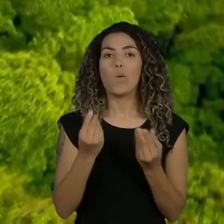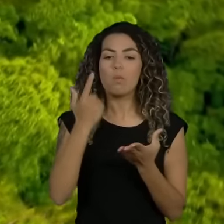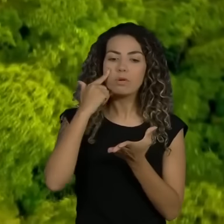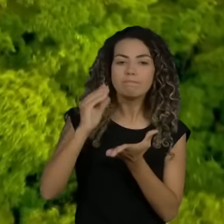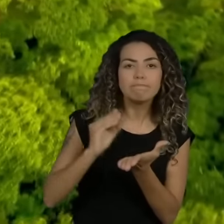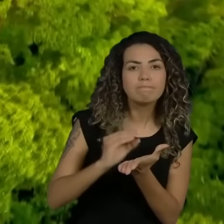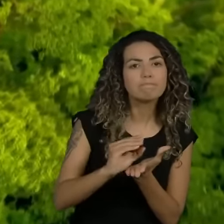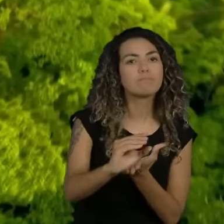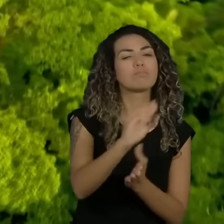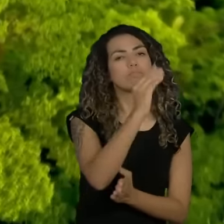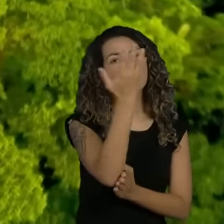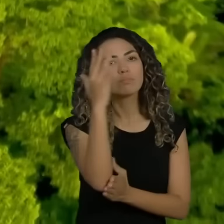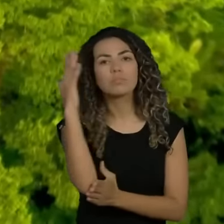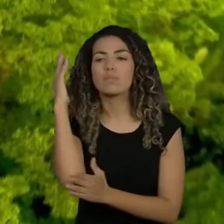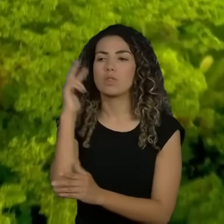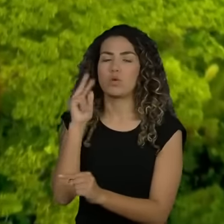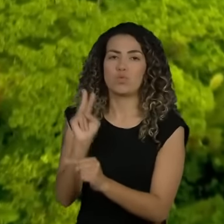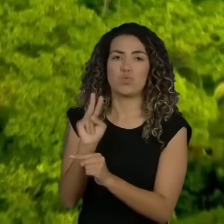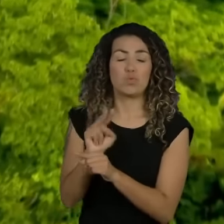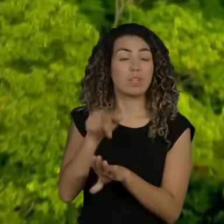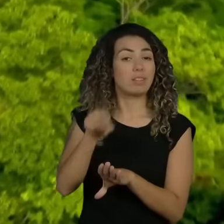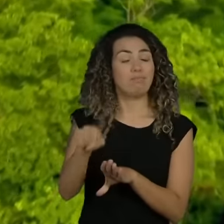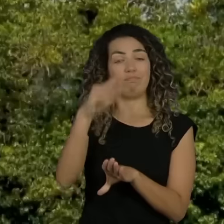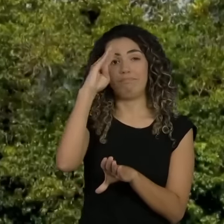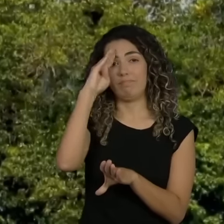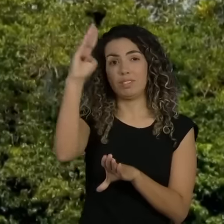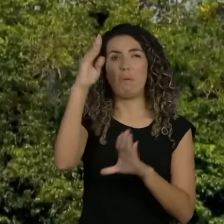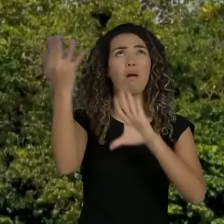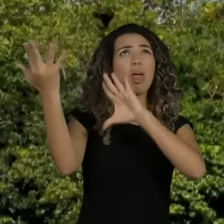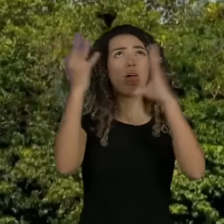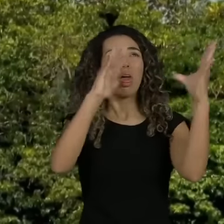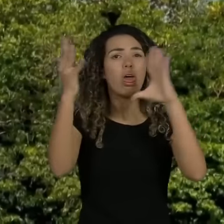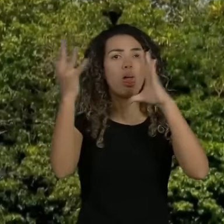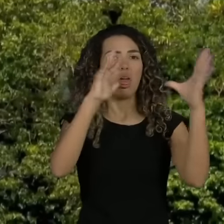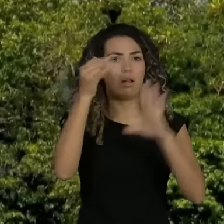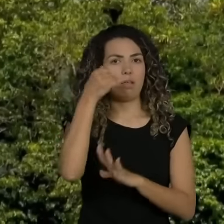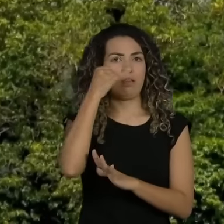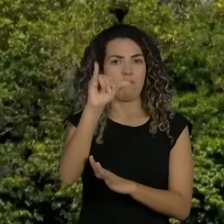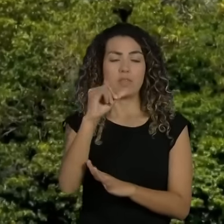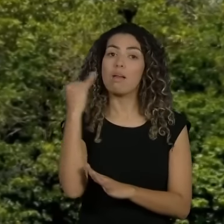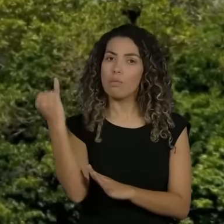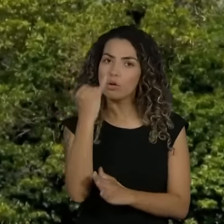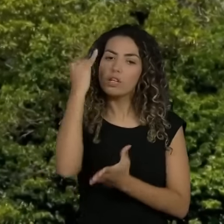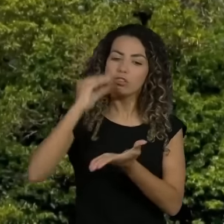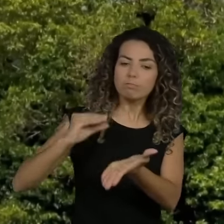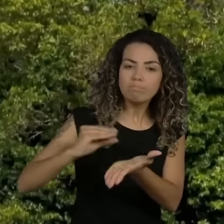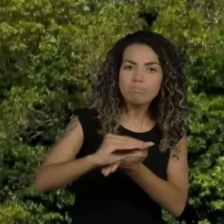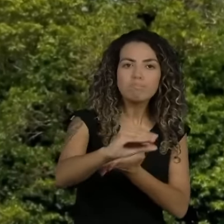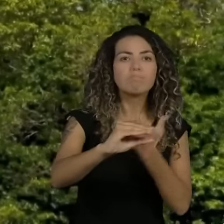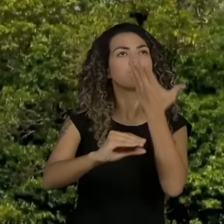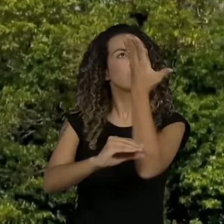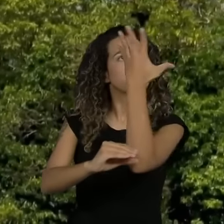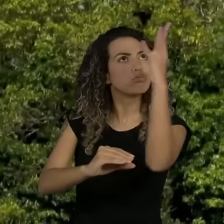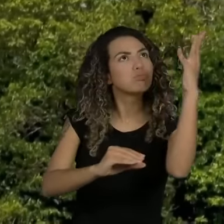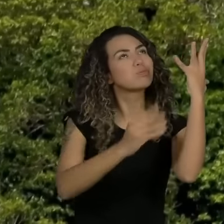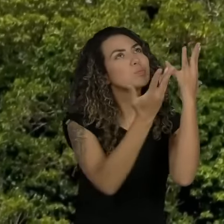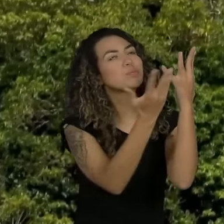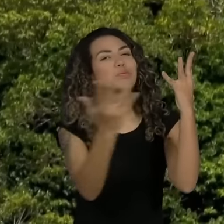das florestas no centro da pauta climática. É o Fundo Florestas Tropicais para Sempre, ou